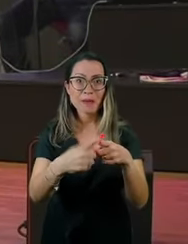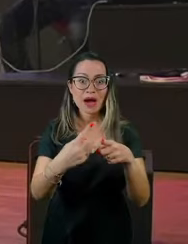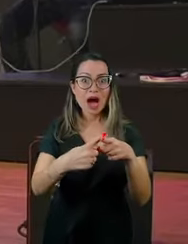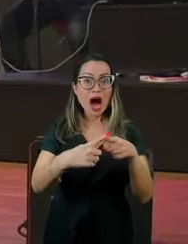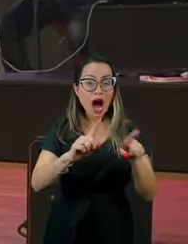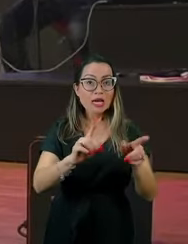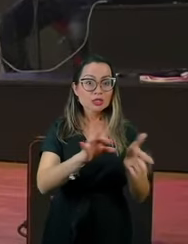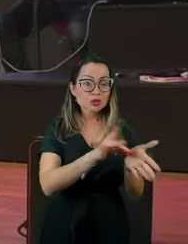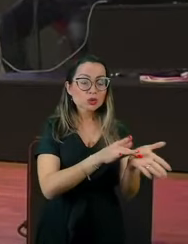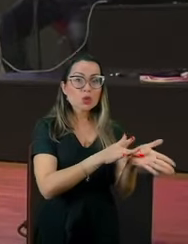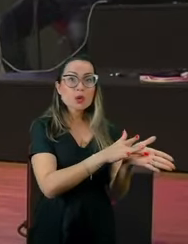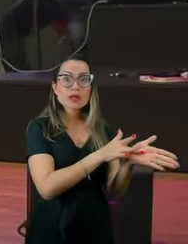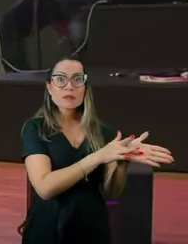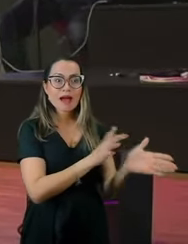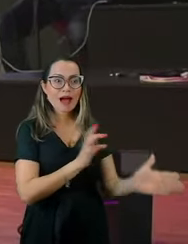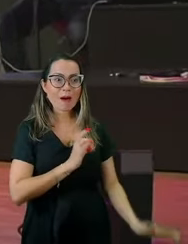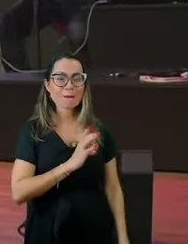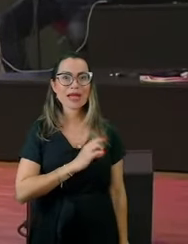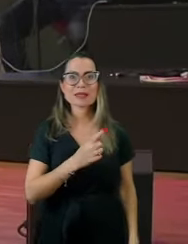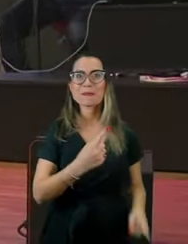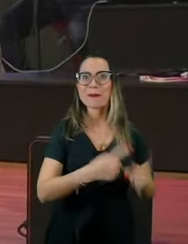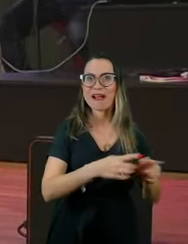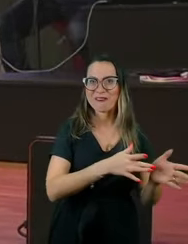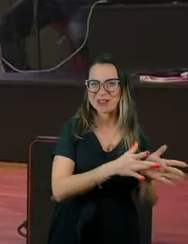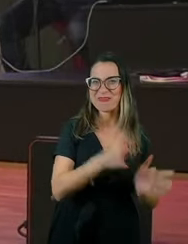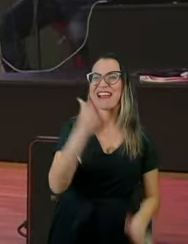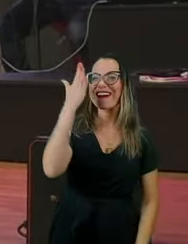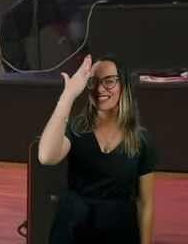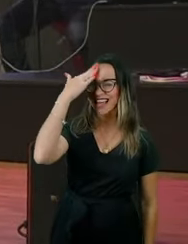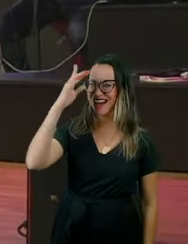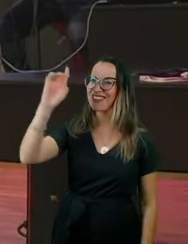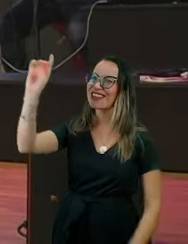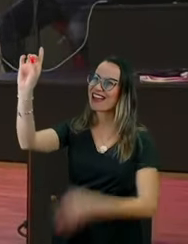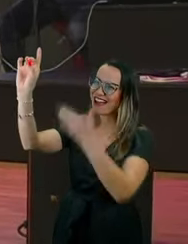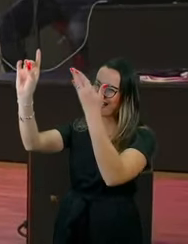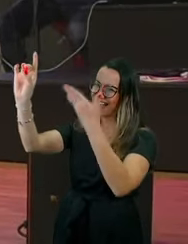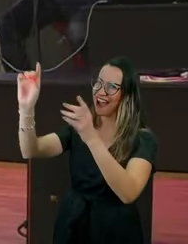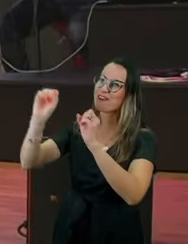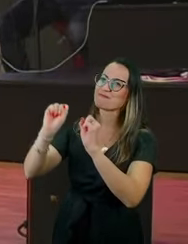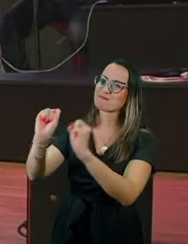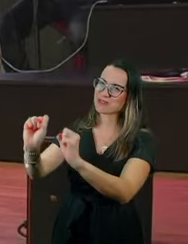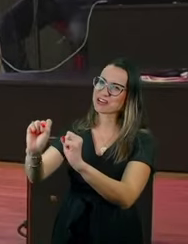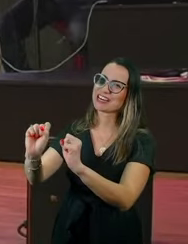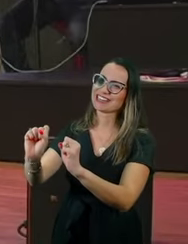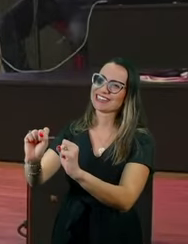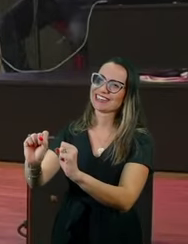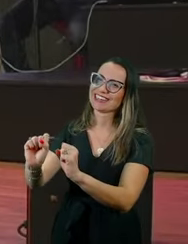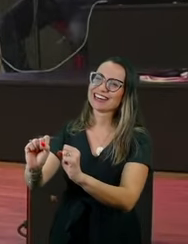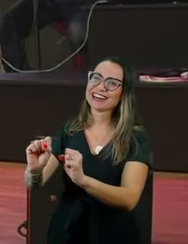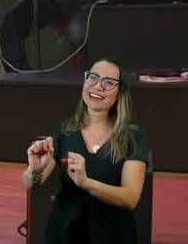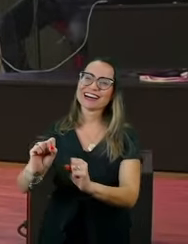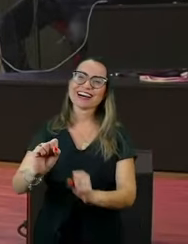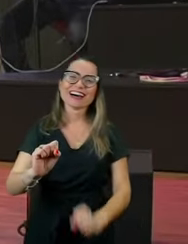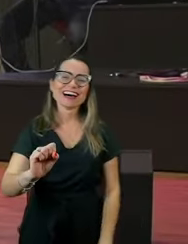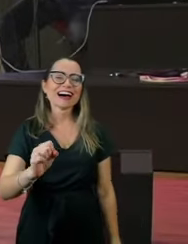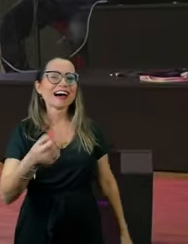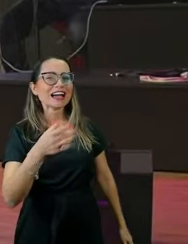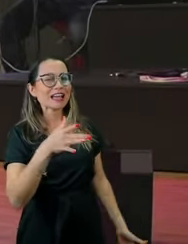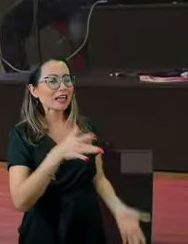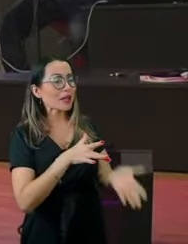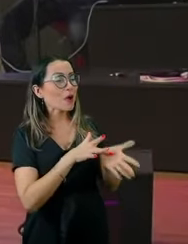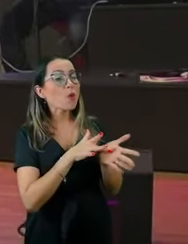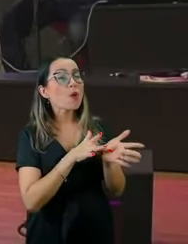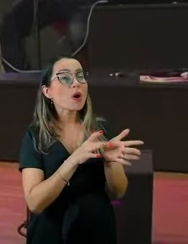inimigo sabe o que Deus colocou dentro de nós. Sabe quem é o nosso Deus. Só que o inimigo chama Balaão, que é um profeta, e diz assim, cara, eu quero que